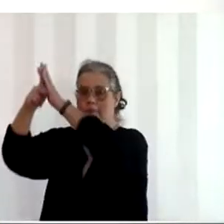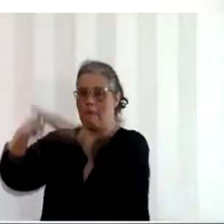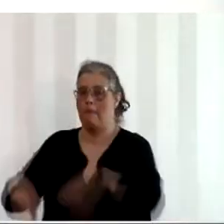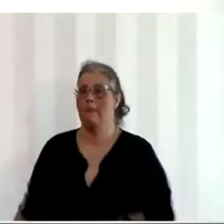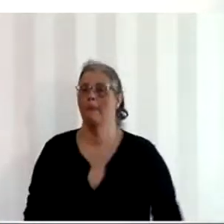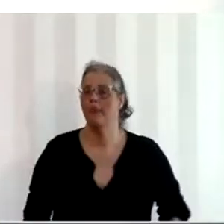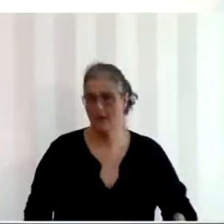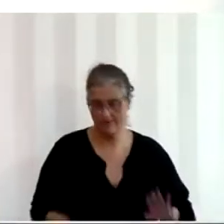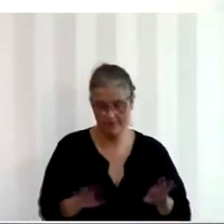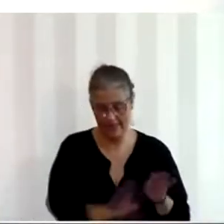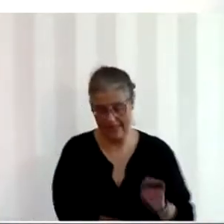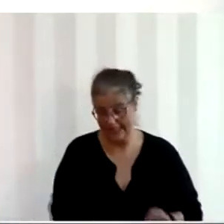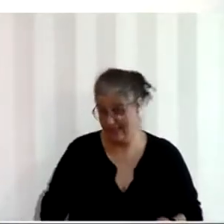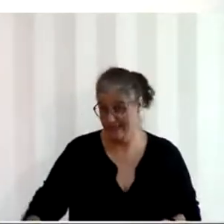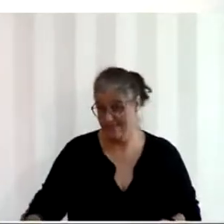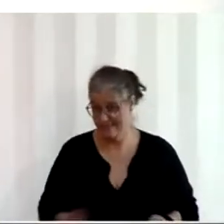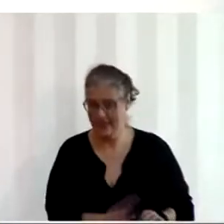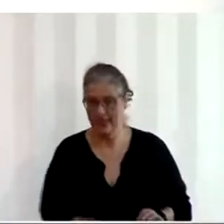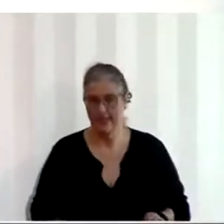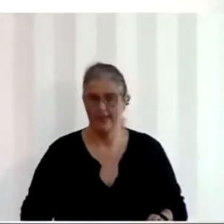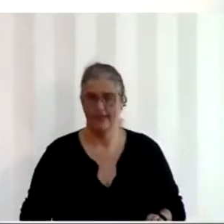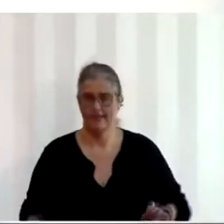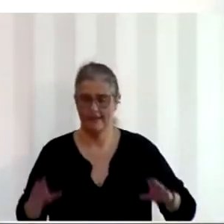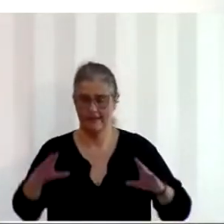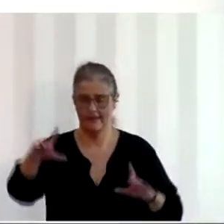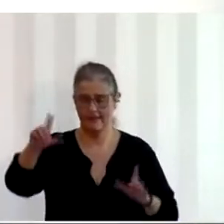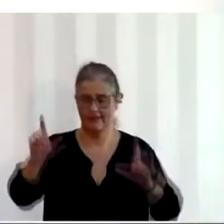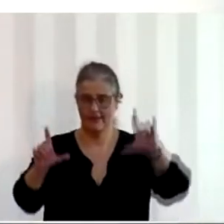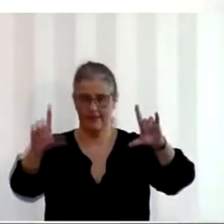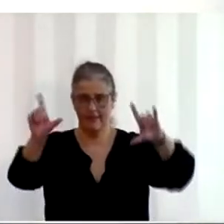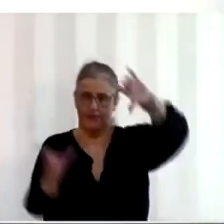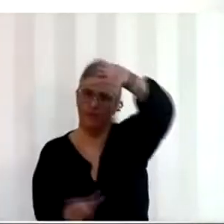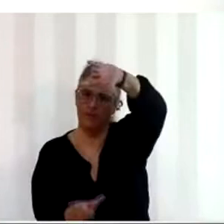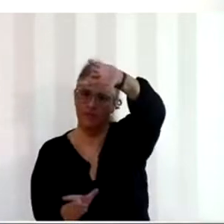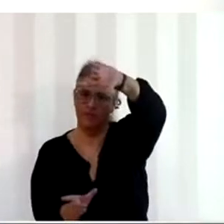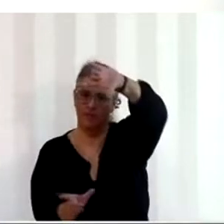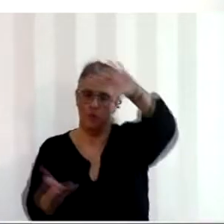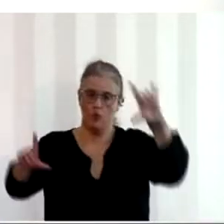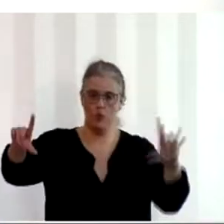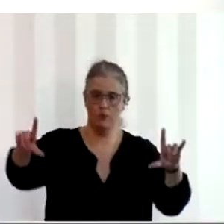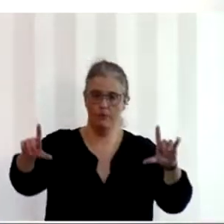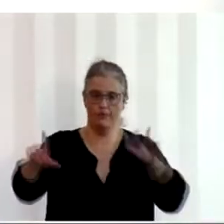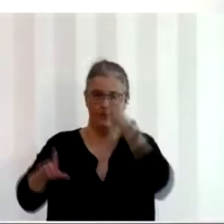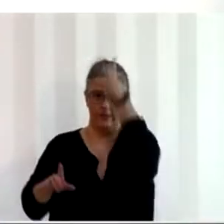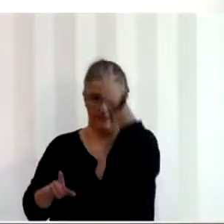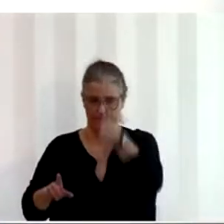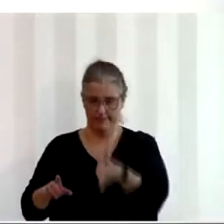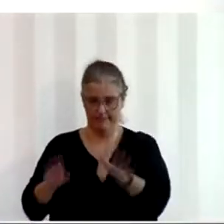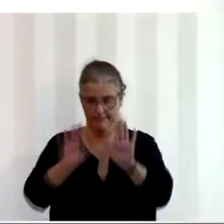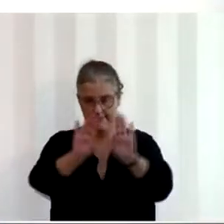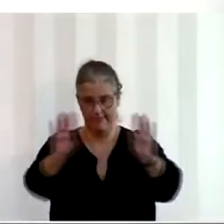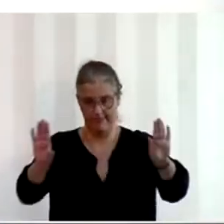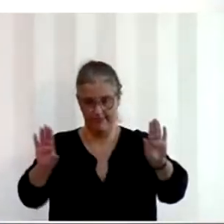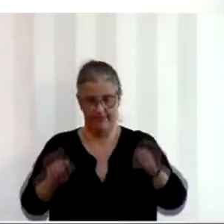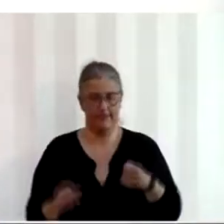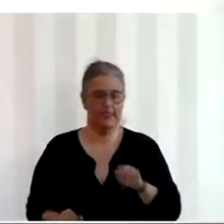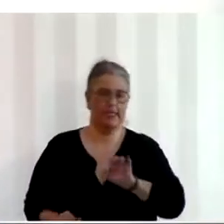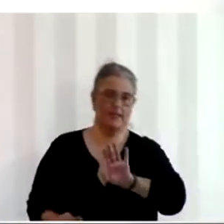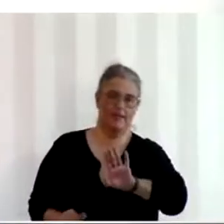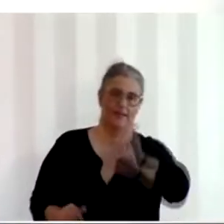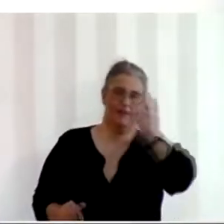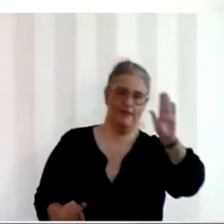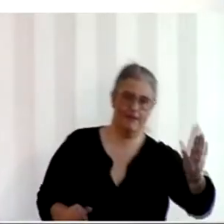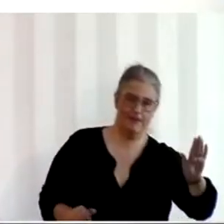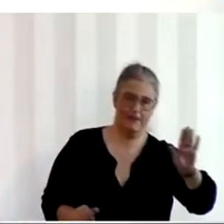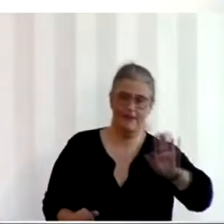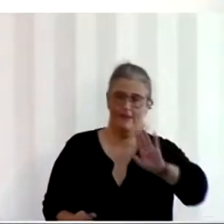as crianças colocarão aí a folha na horizontal e vocês farão uma divisão na folha ao meio. De um lado, vocês farão